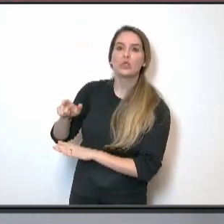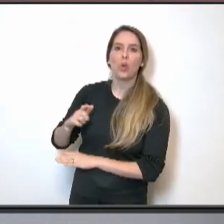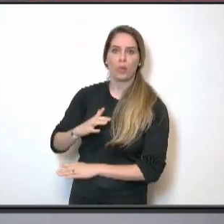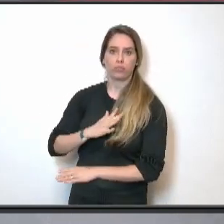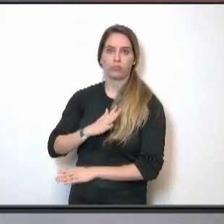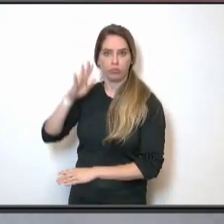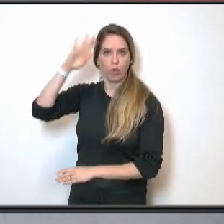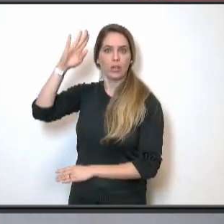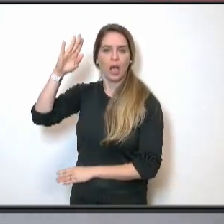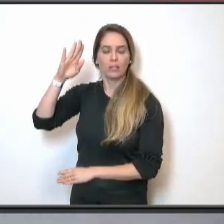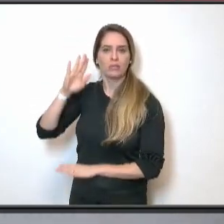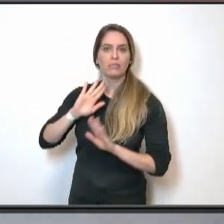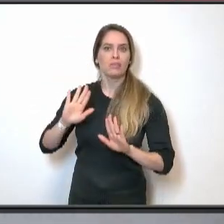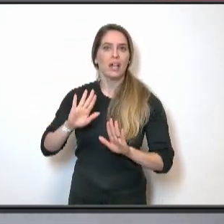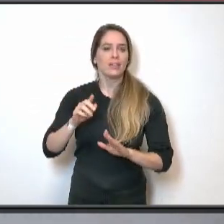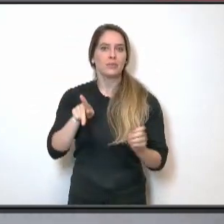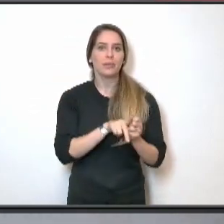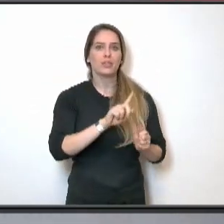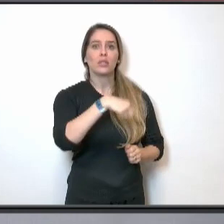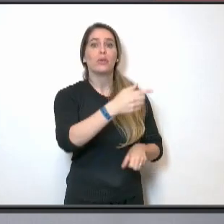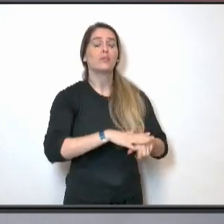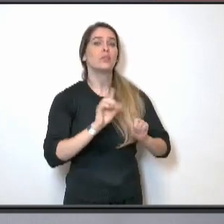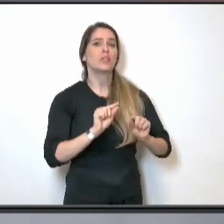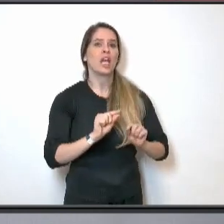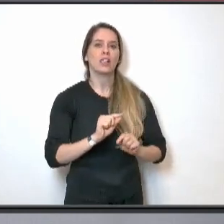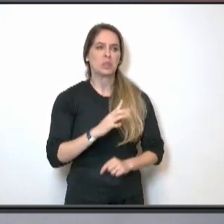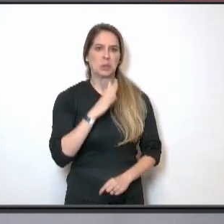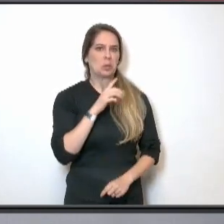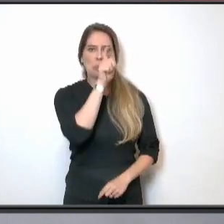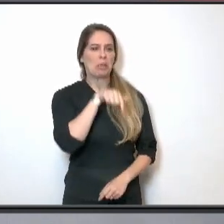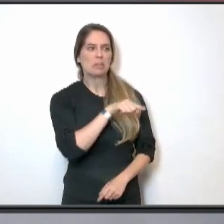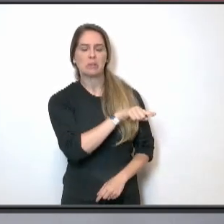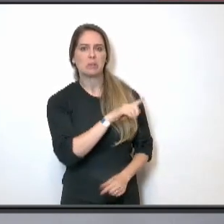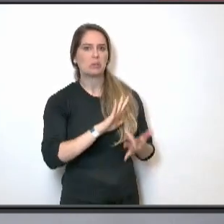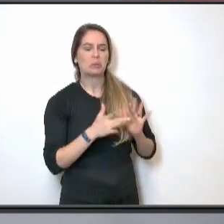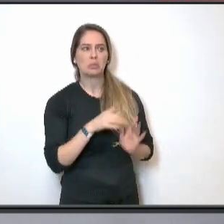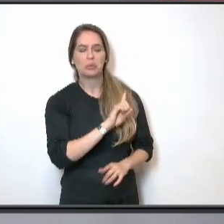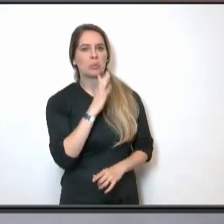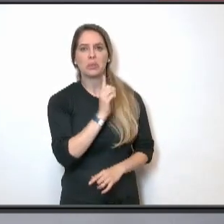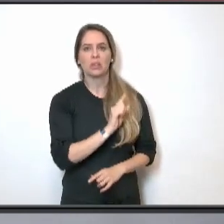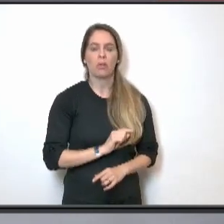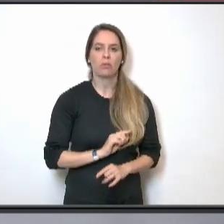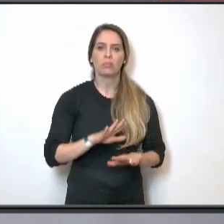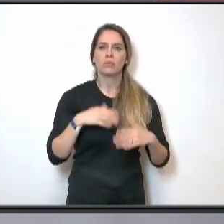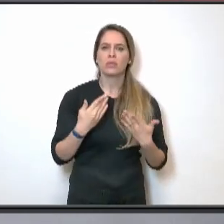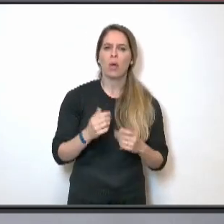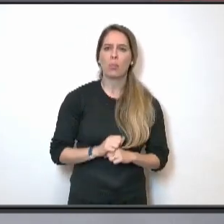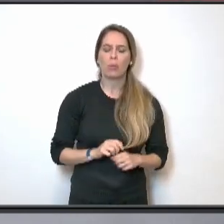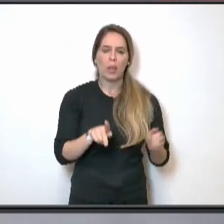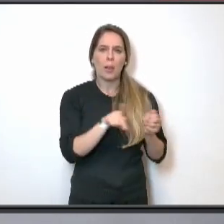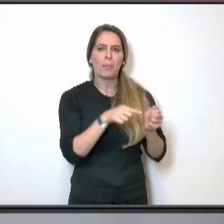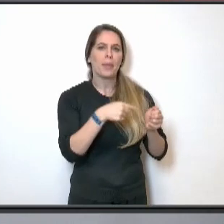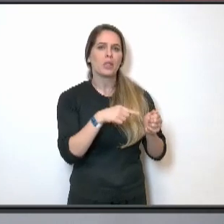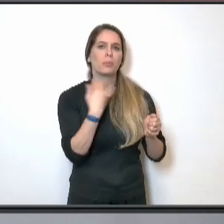Jesus para não morrer. O que o relato histórico nos diz sobre a morte de Pedro?